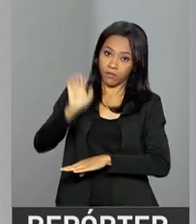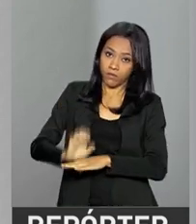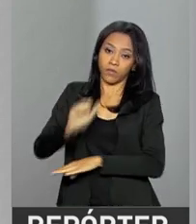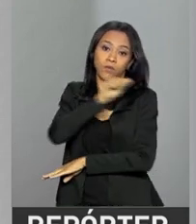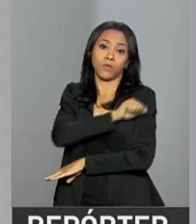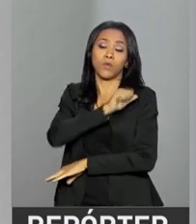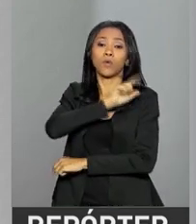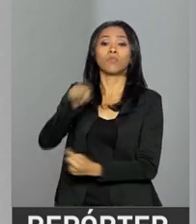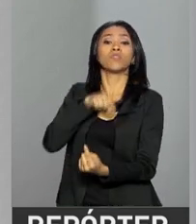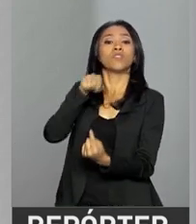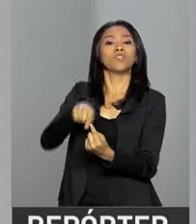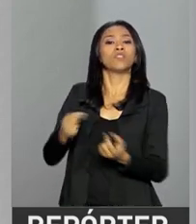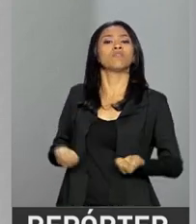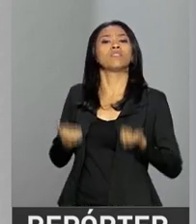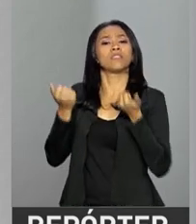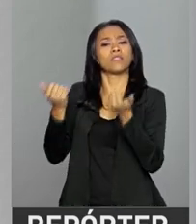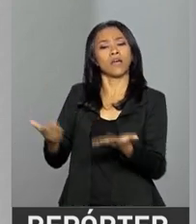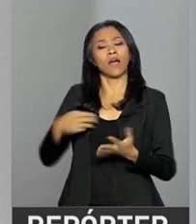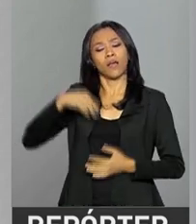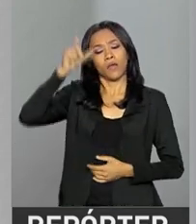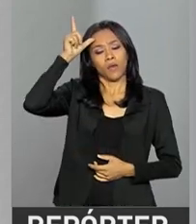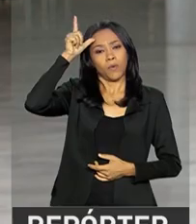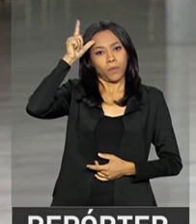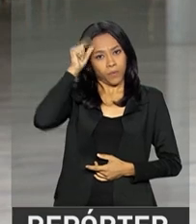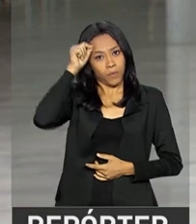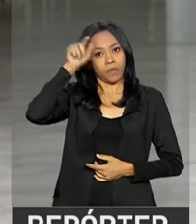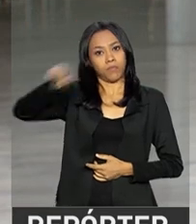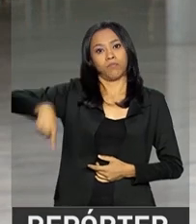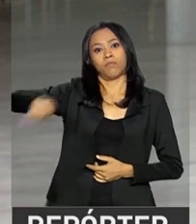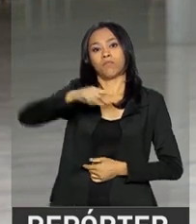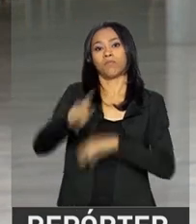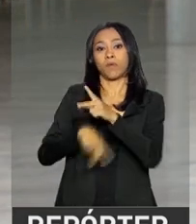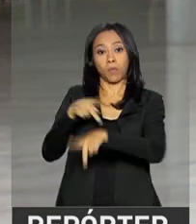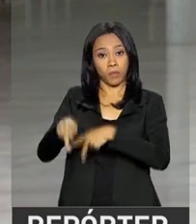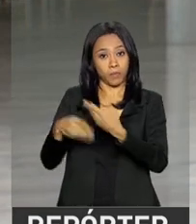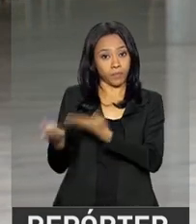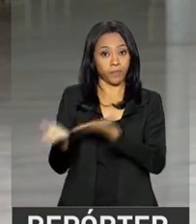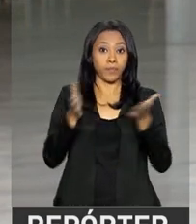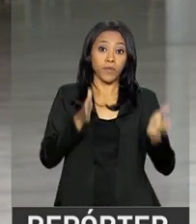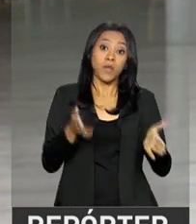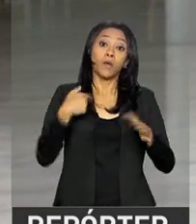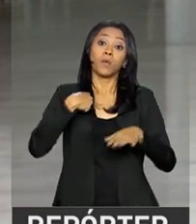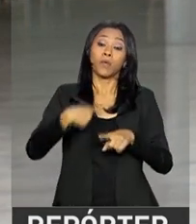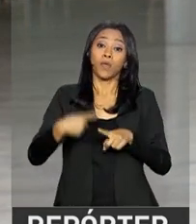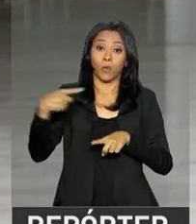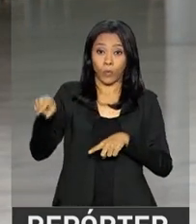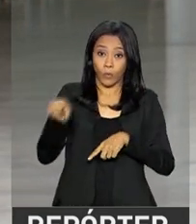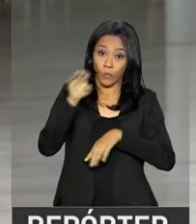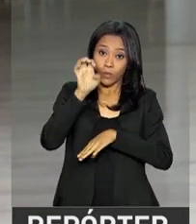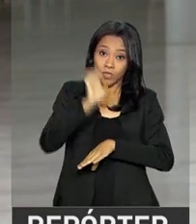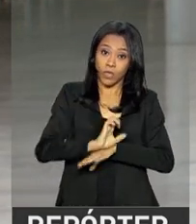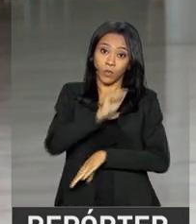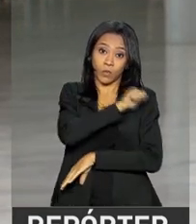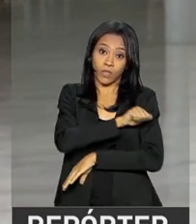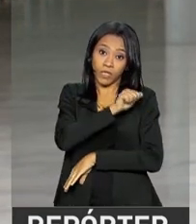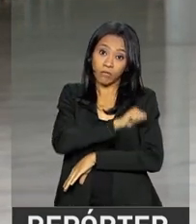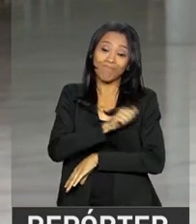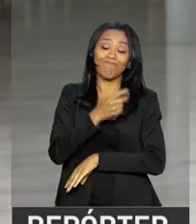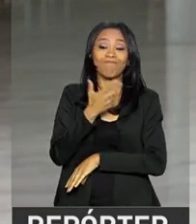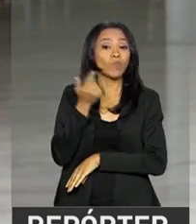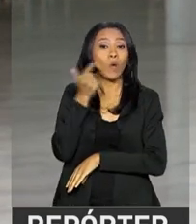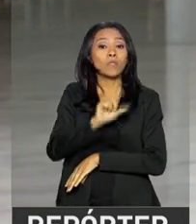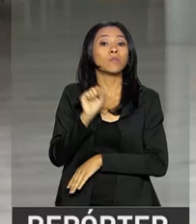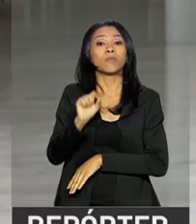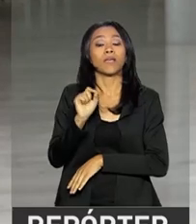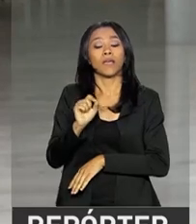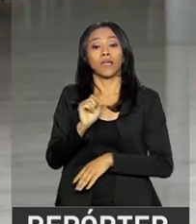levar tranquilidade para a população. O presidente destacou que o Rio chegou a um ponto em que os Correios não podem ir